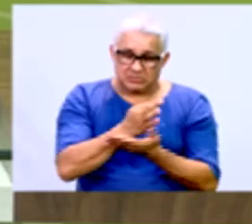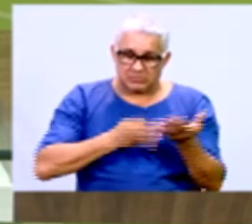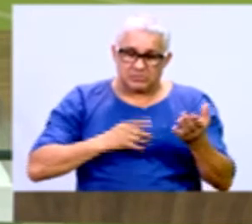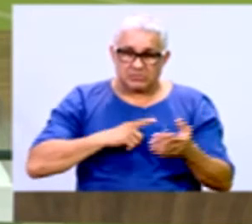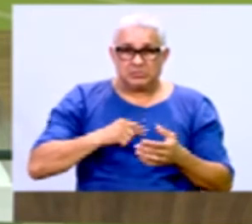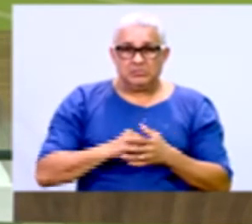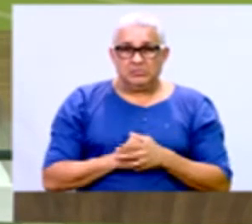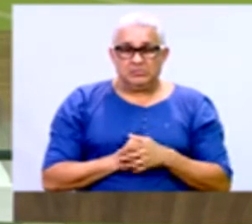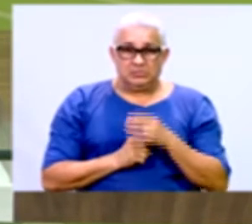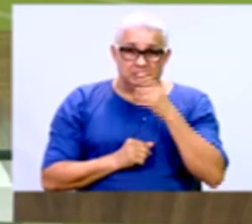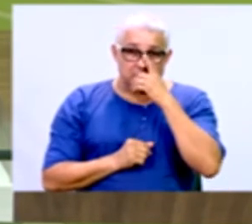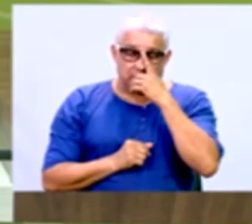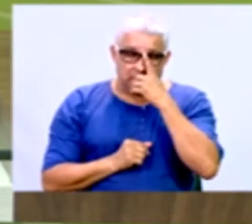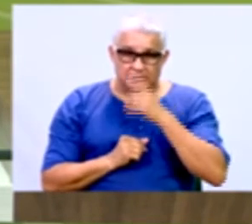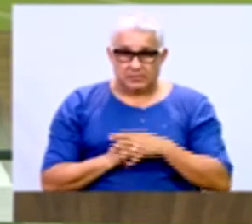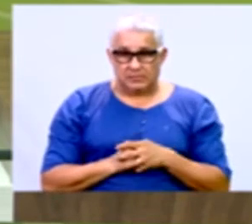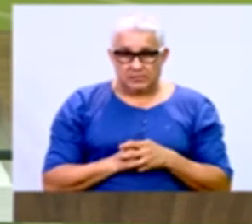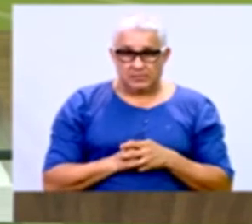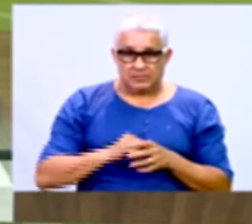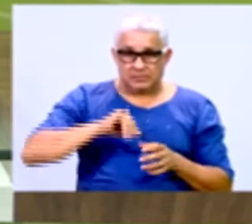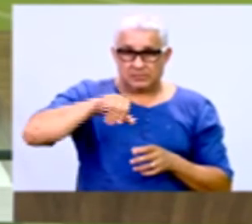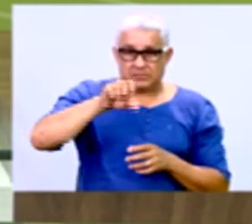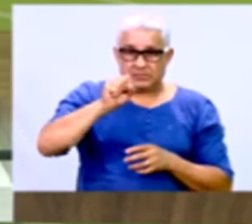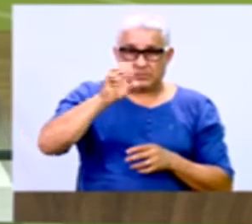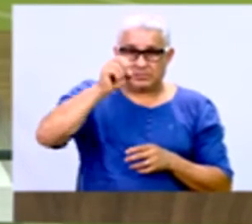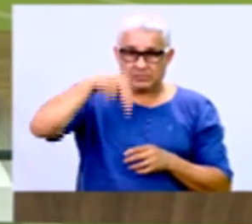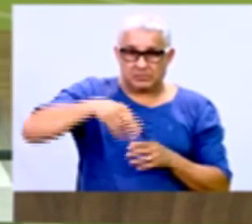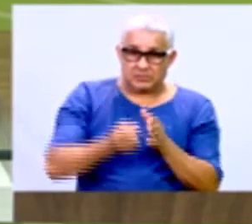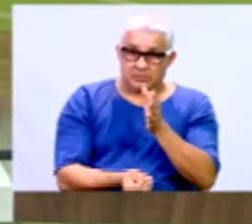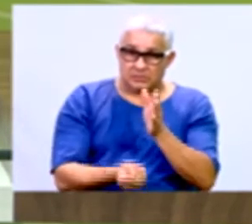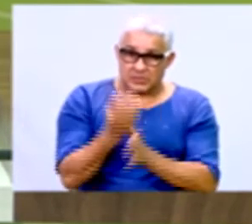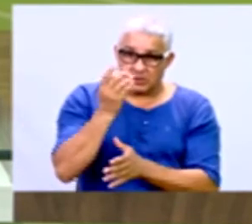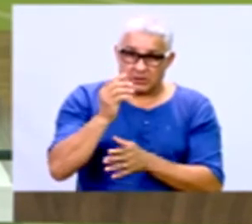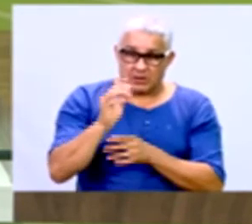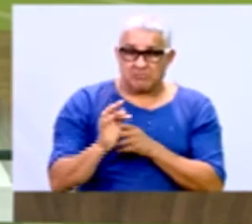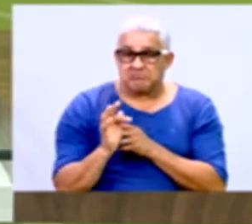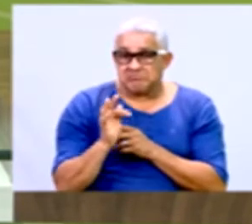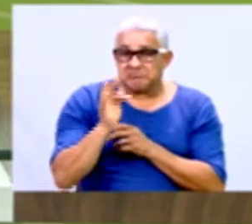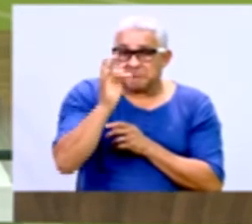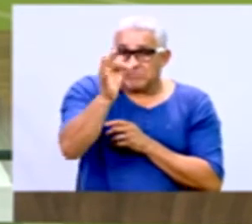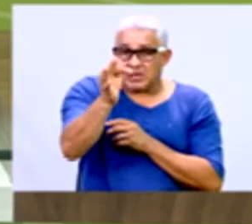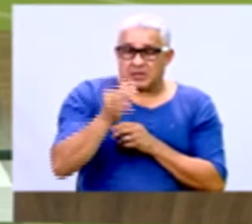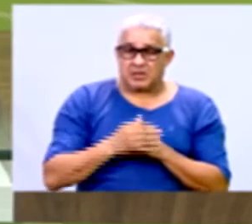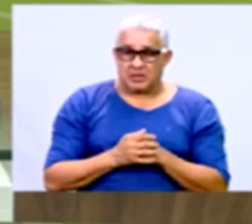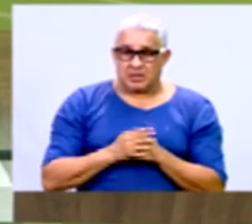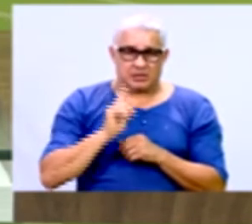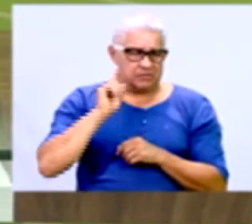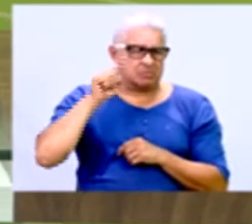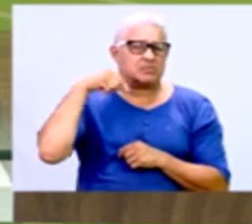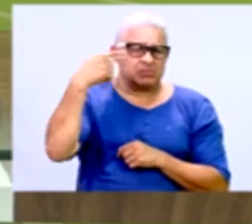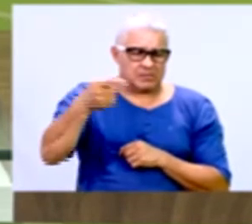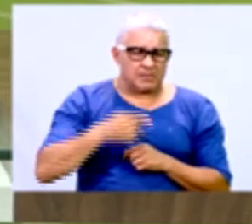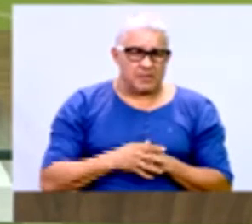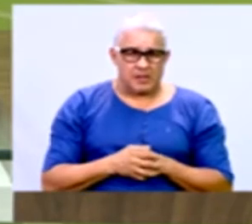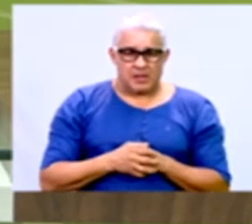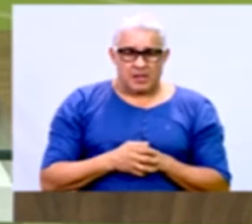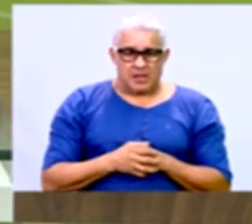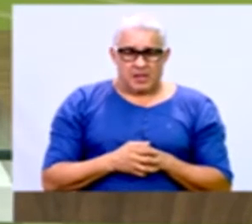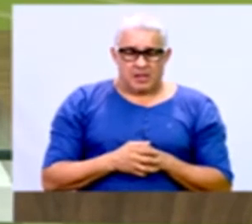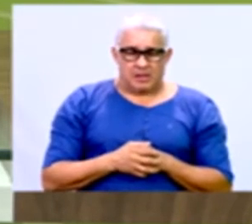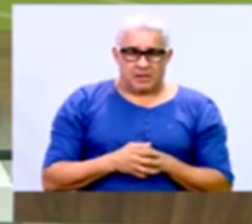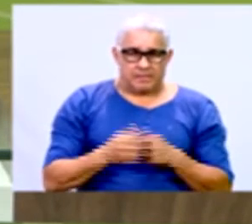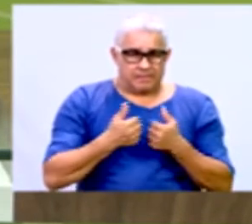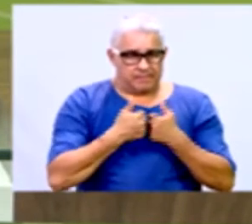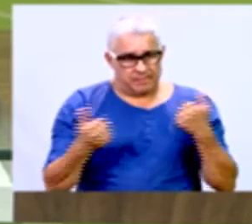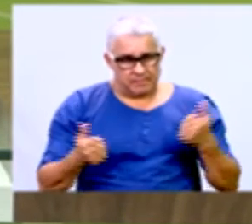Tá? O JSON surgiu um pouco mais à frente, vamos aí já